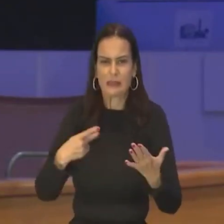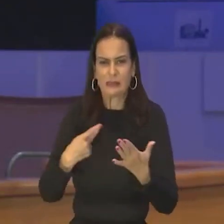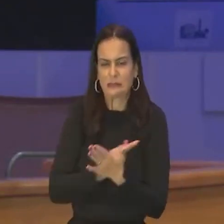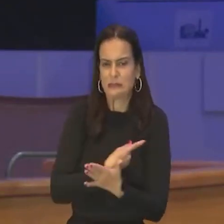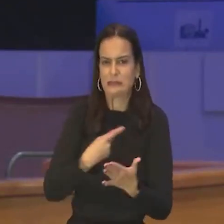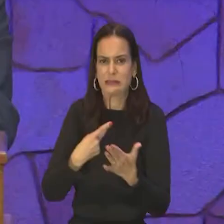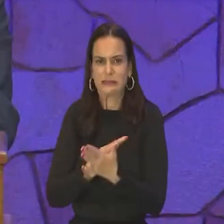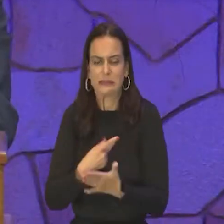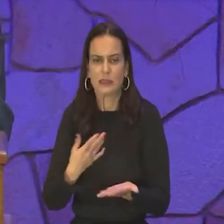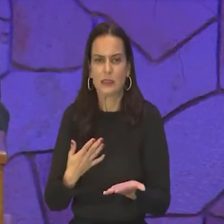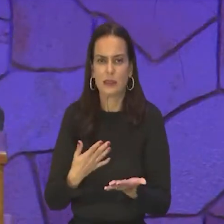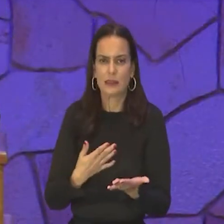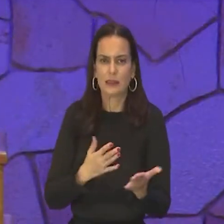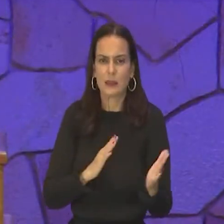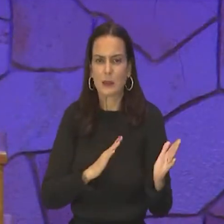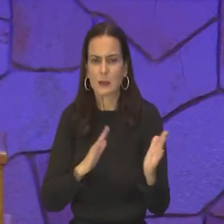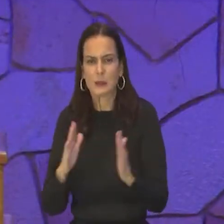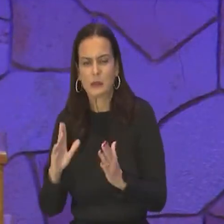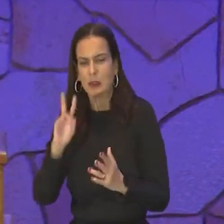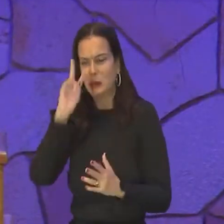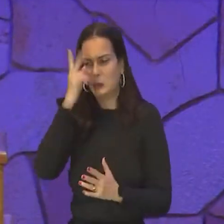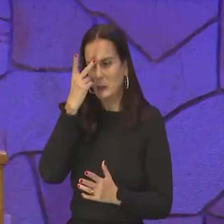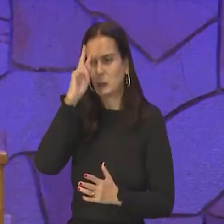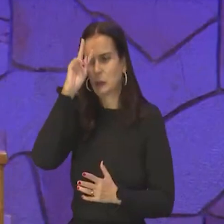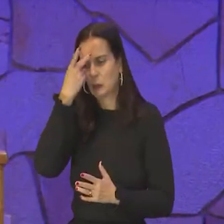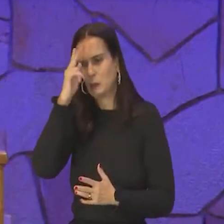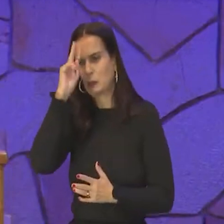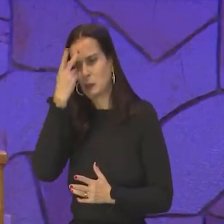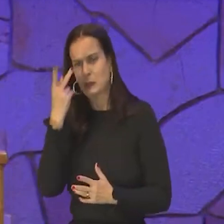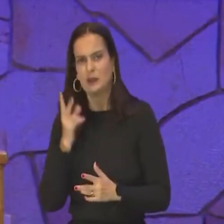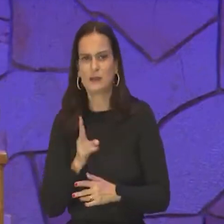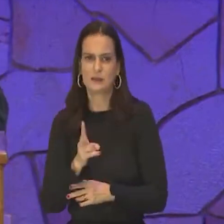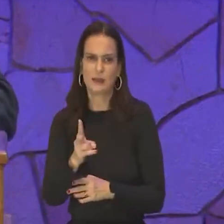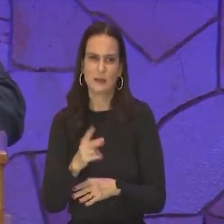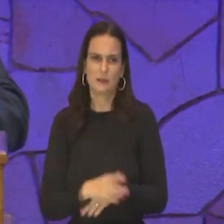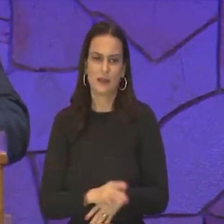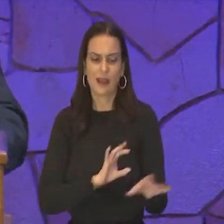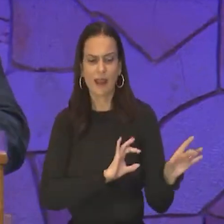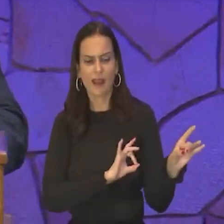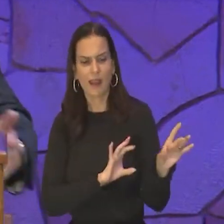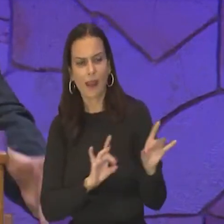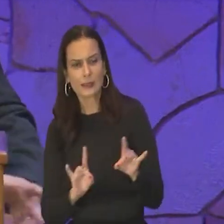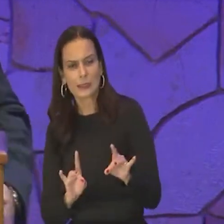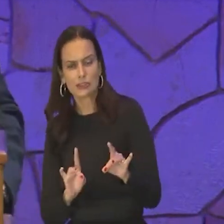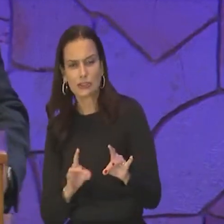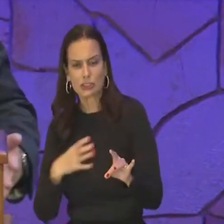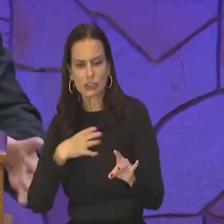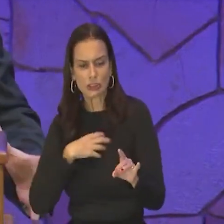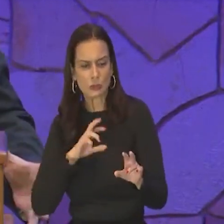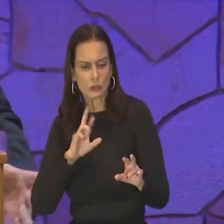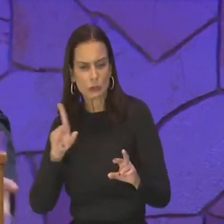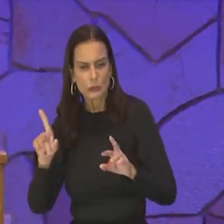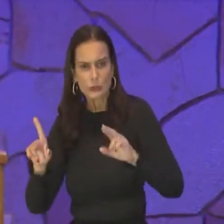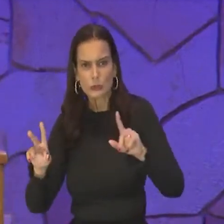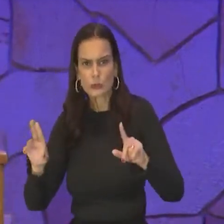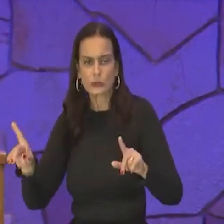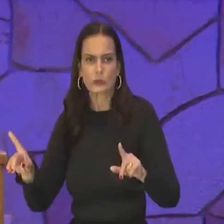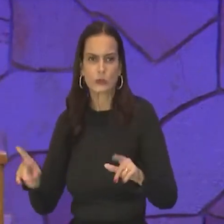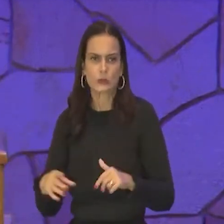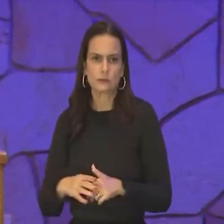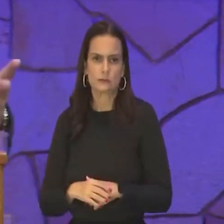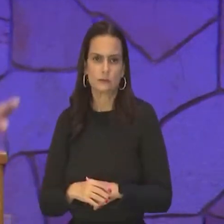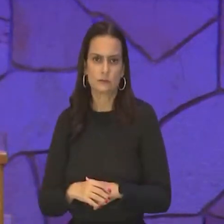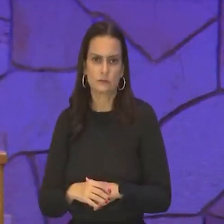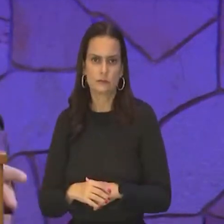Parece-nos que cada dia eles estavam de uma forma, parece que cada dia eles estavam de um jeito,